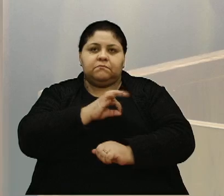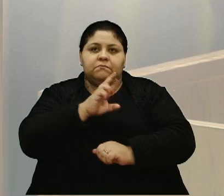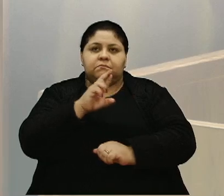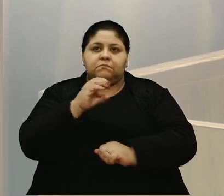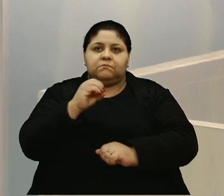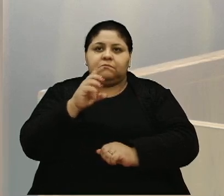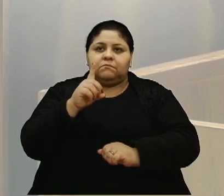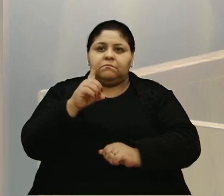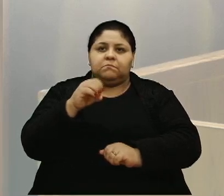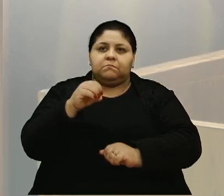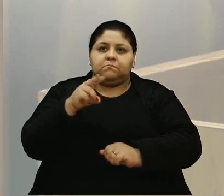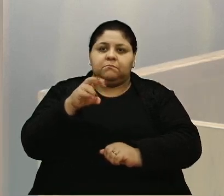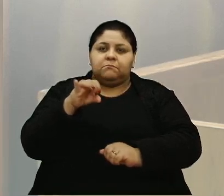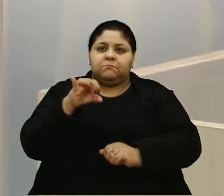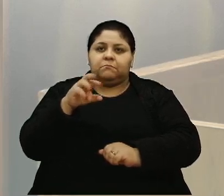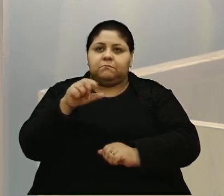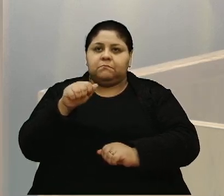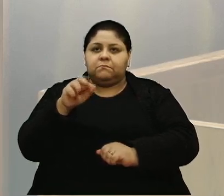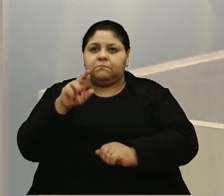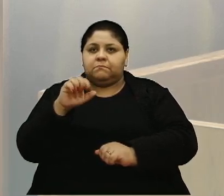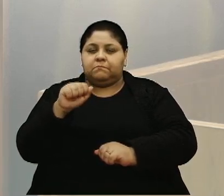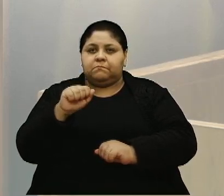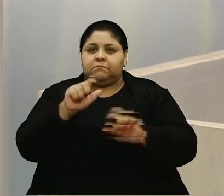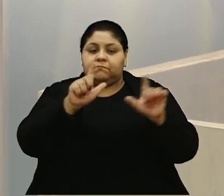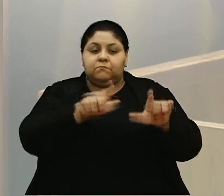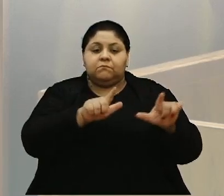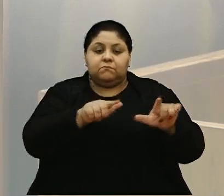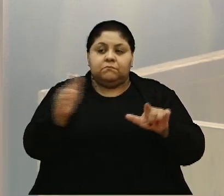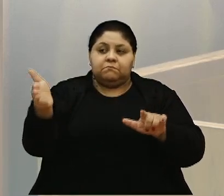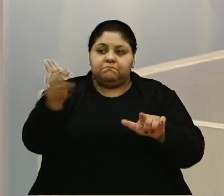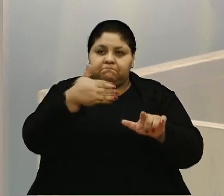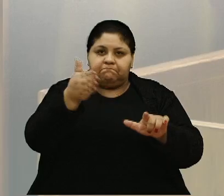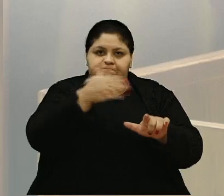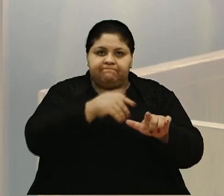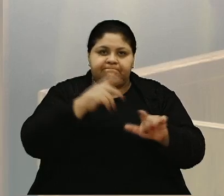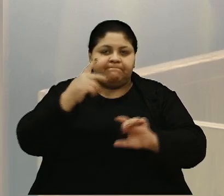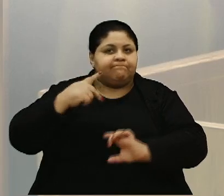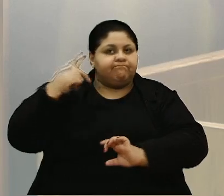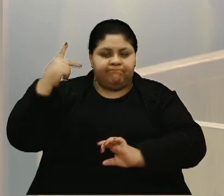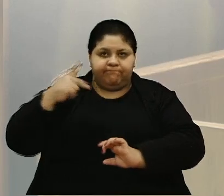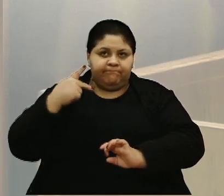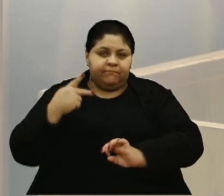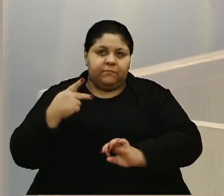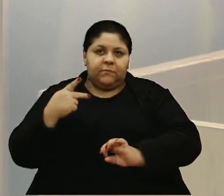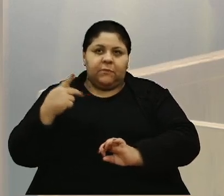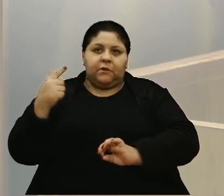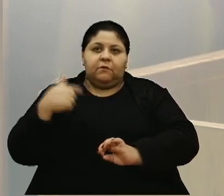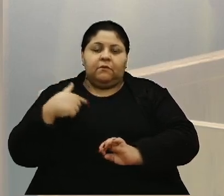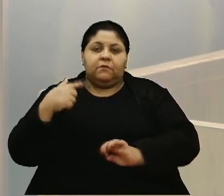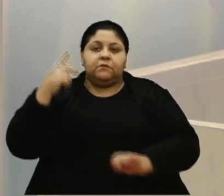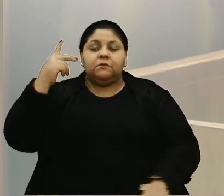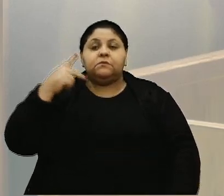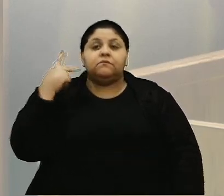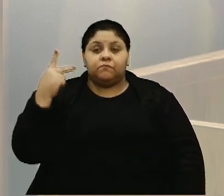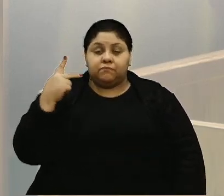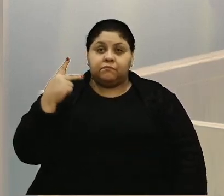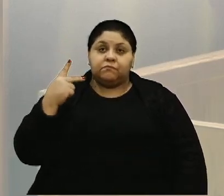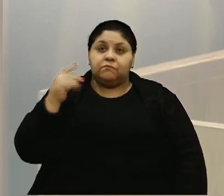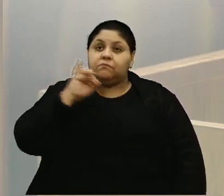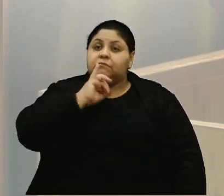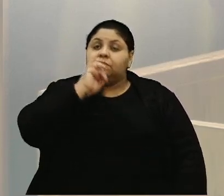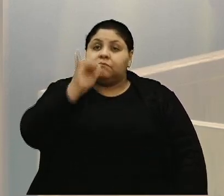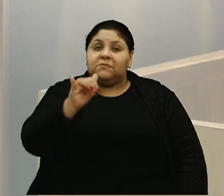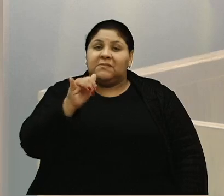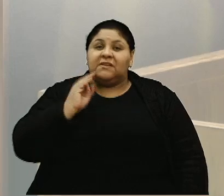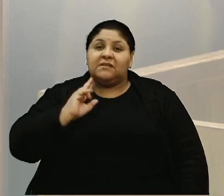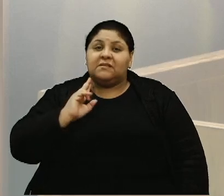dessa empresa, onde foi convidado diversos vereadores, e os vereadores falaram